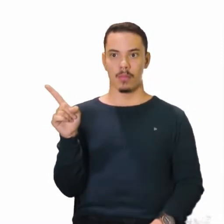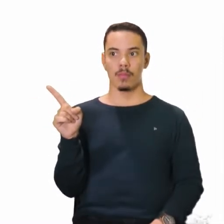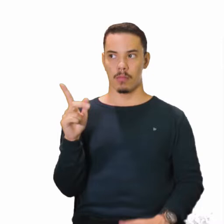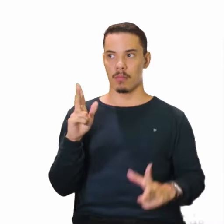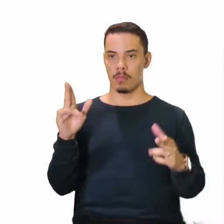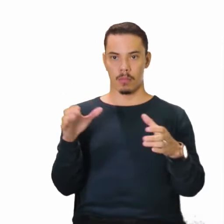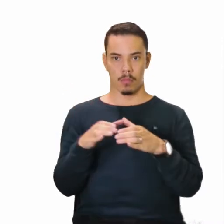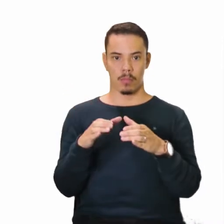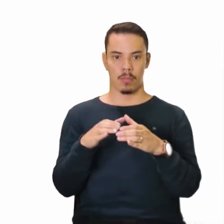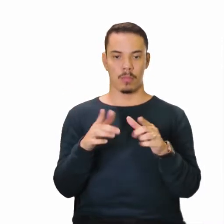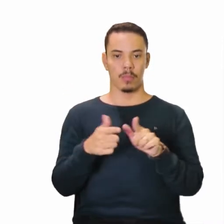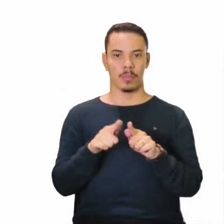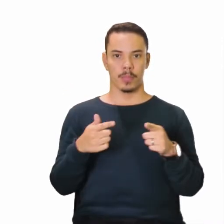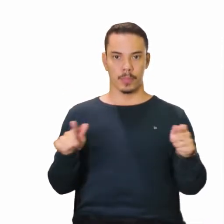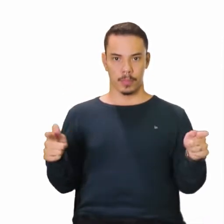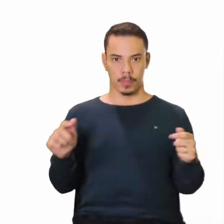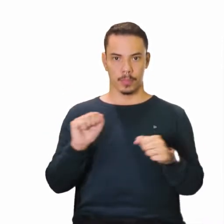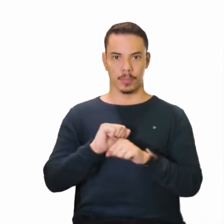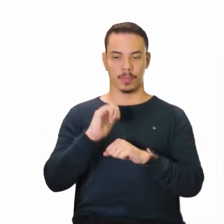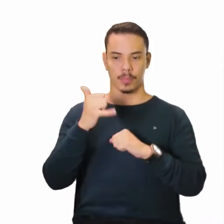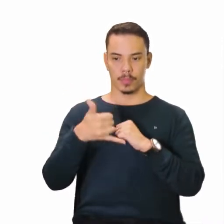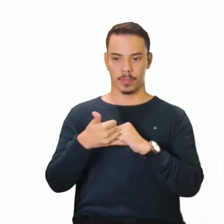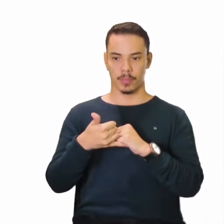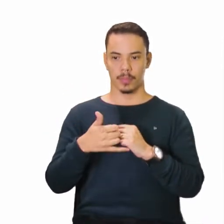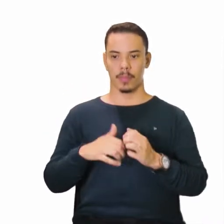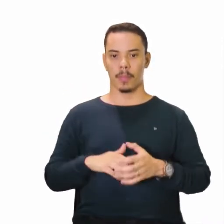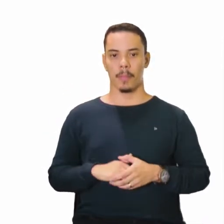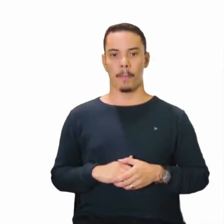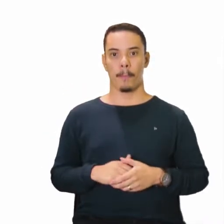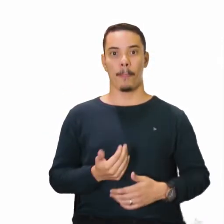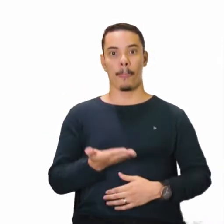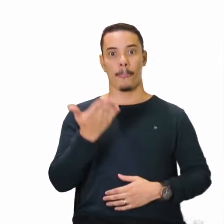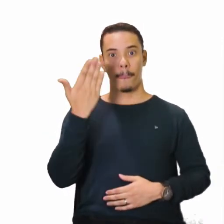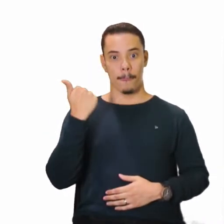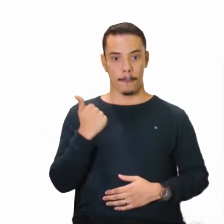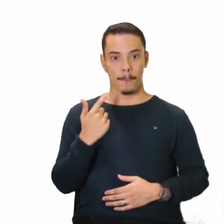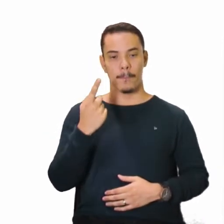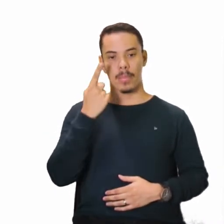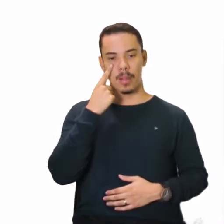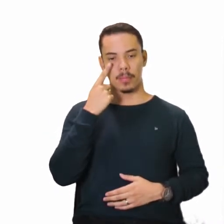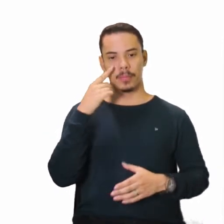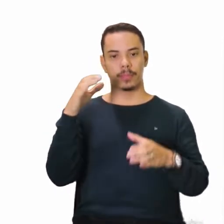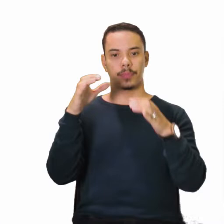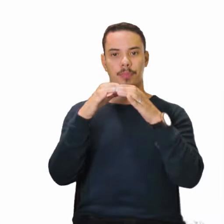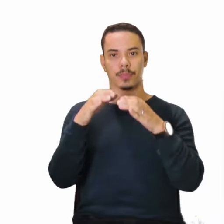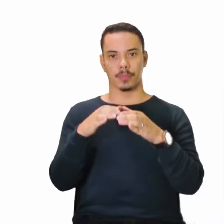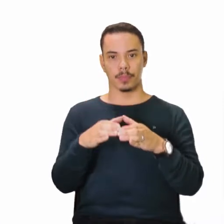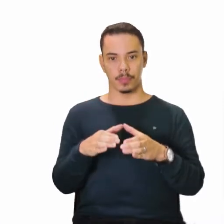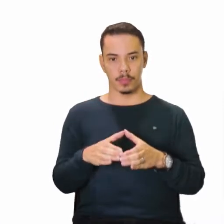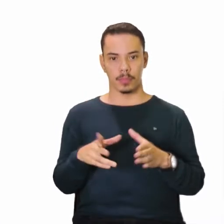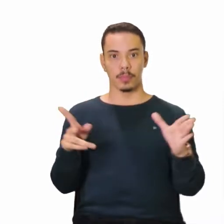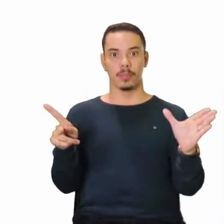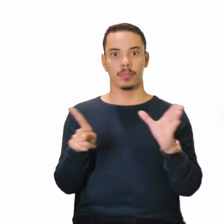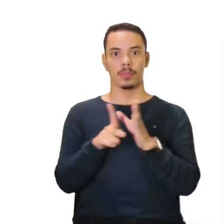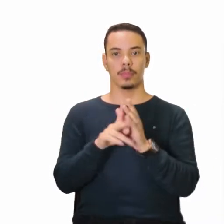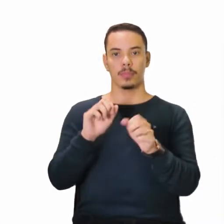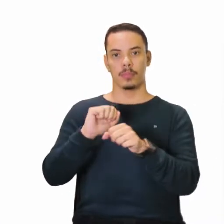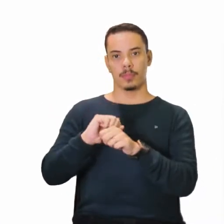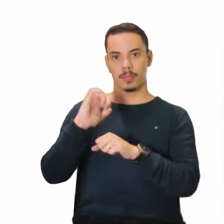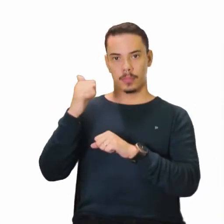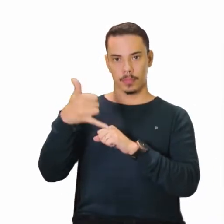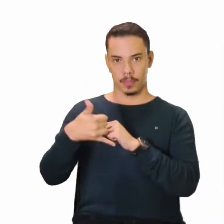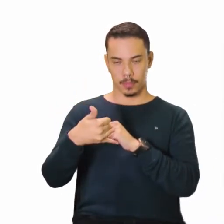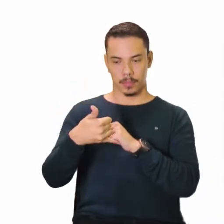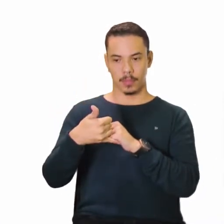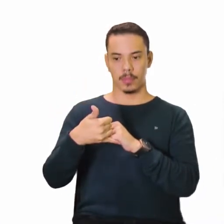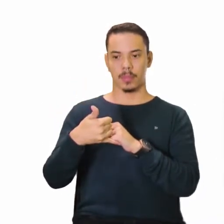classe gramatical adjetivo. Bora então para a classificação dos